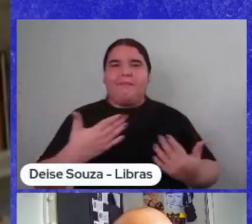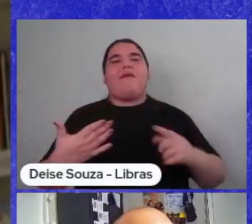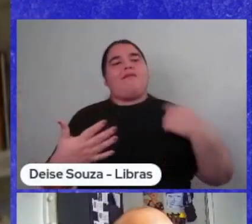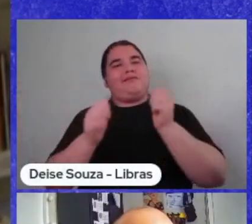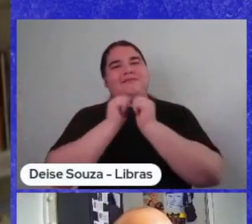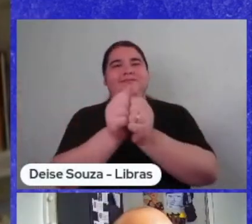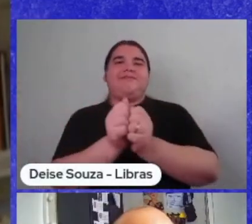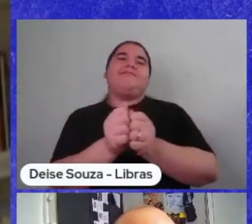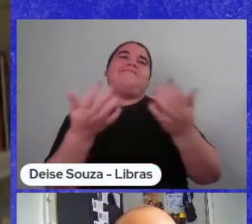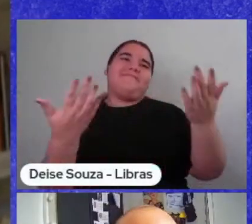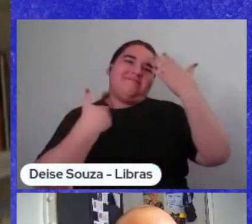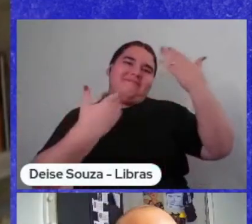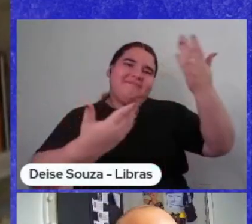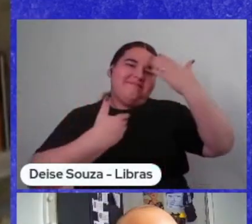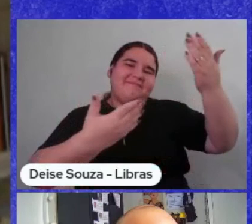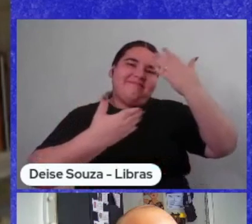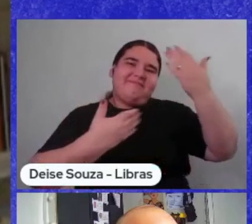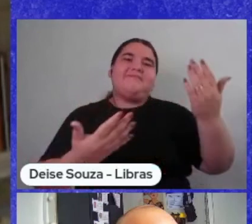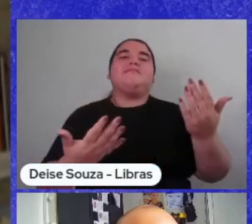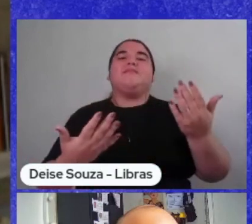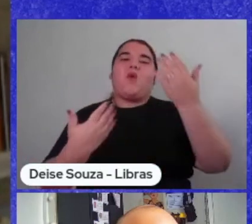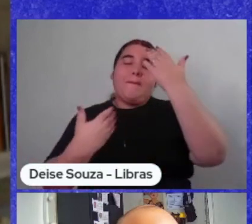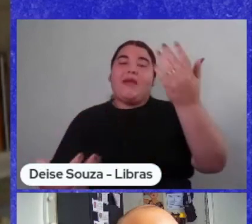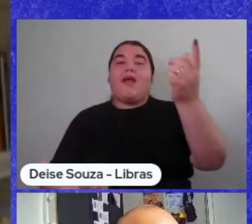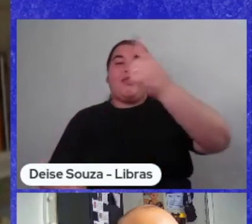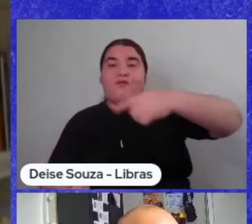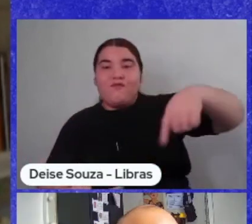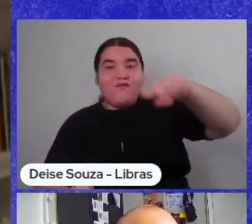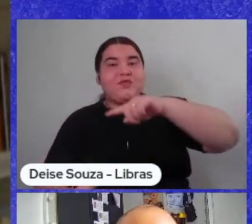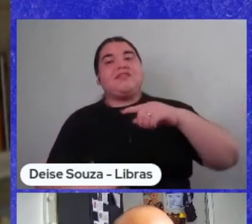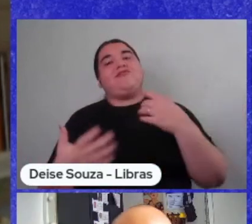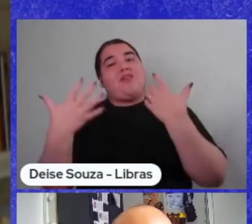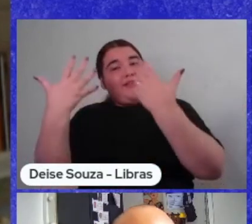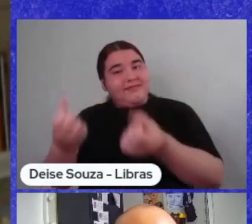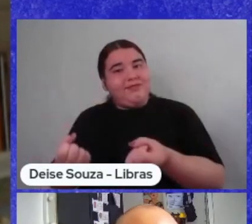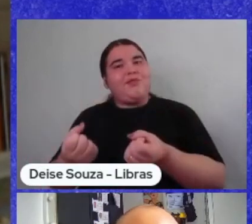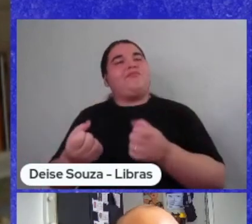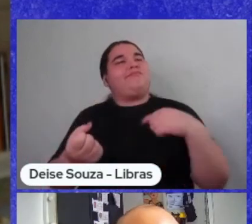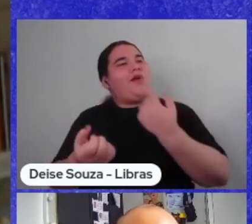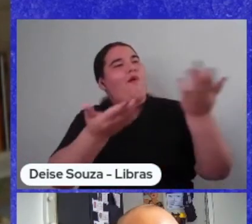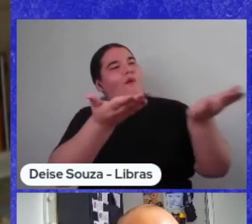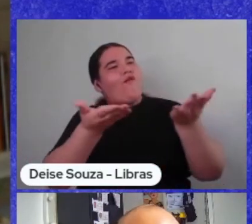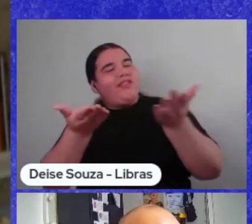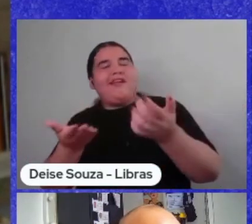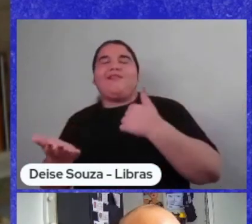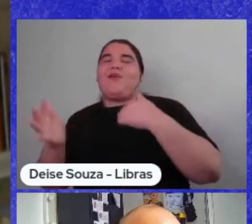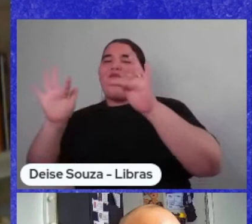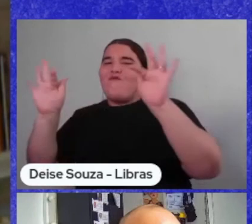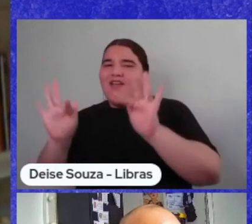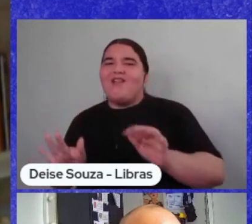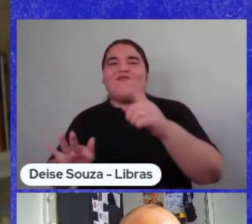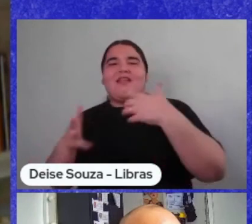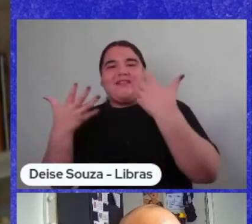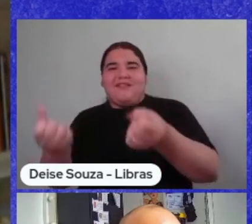Valeu, gente, muito obrigado. Obrigado também vocês por terem aceitado o convite de estar no Curta na Serra. Fiquei muito feliz mesmo